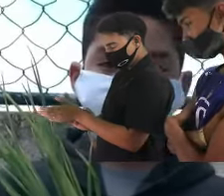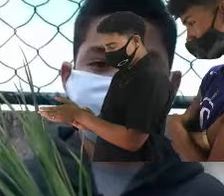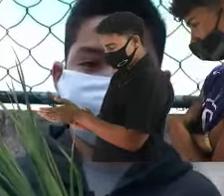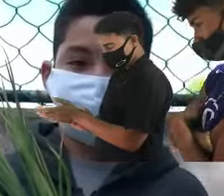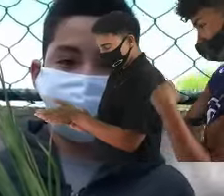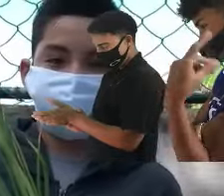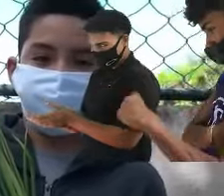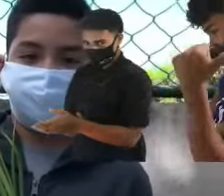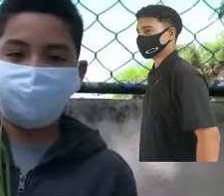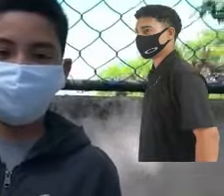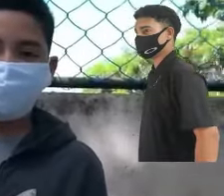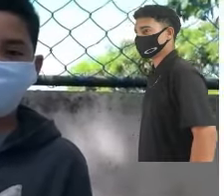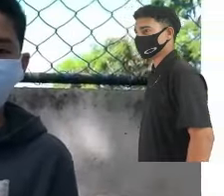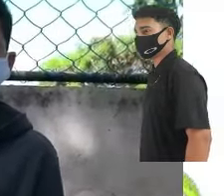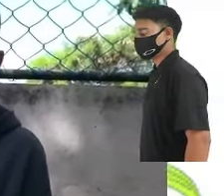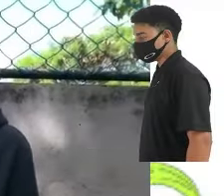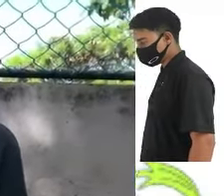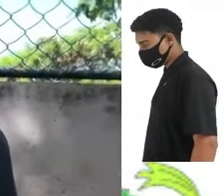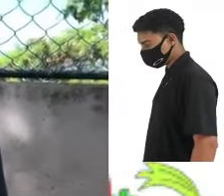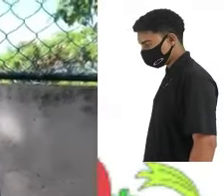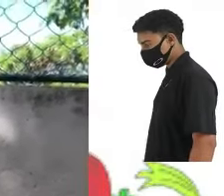Mostramos um pouco das nossas atividades em casa.